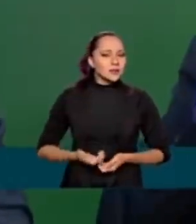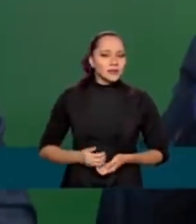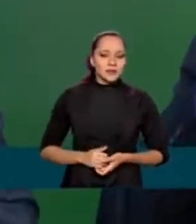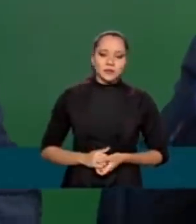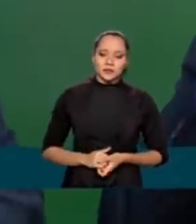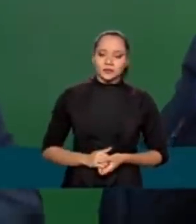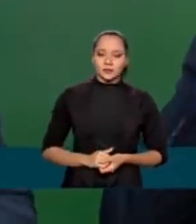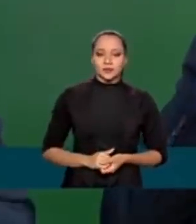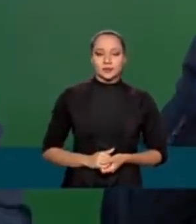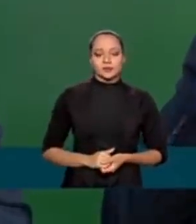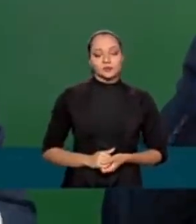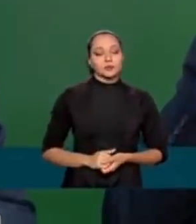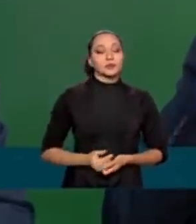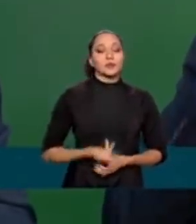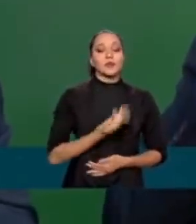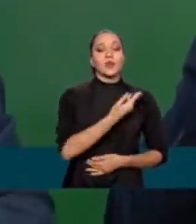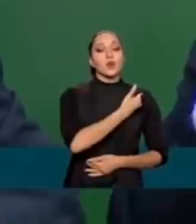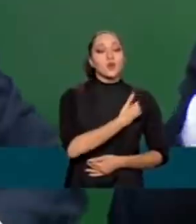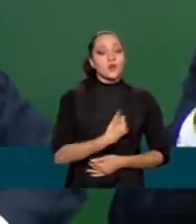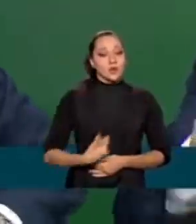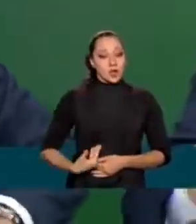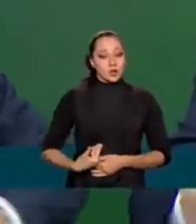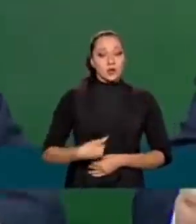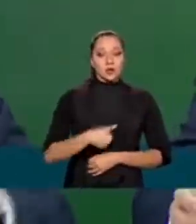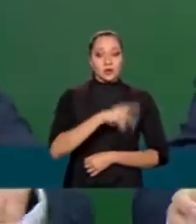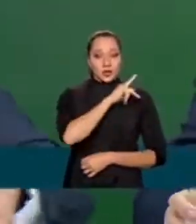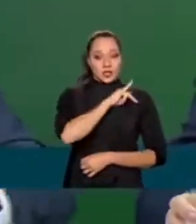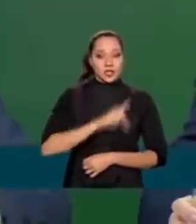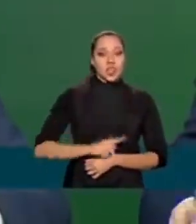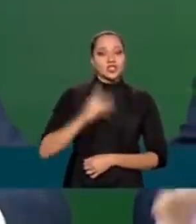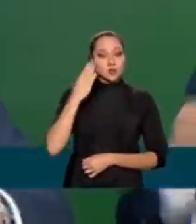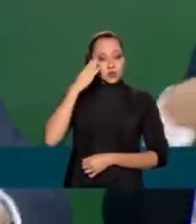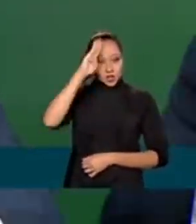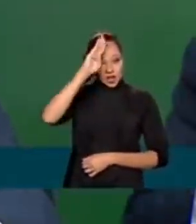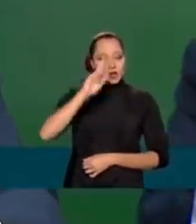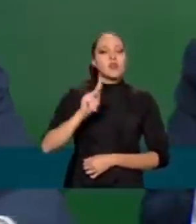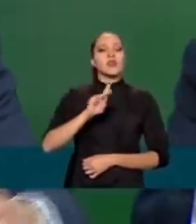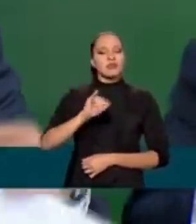O governo de Jair Bolsonaro vai continuar assim,